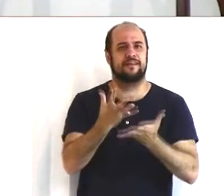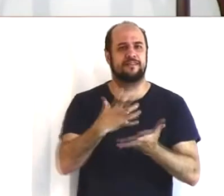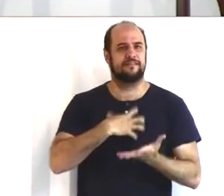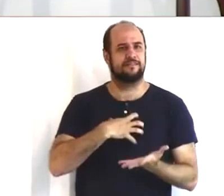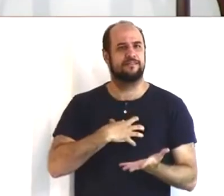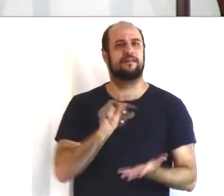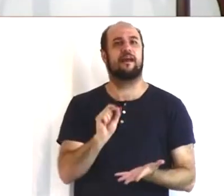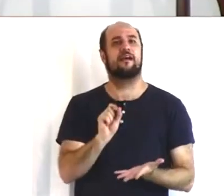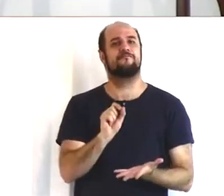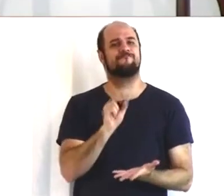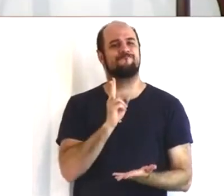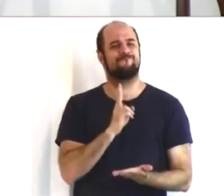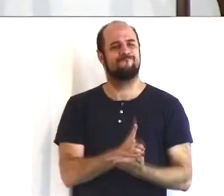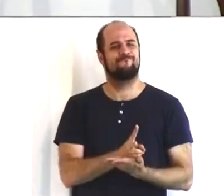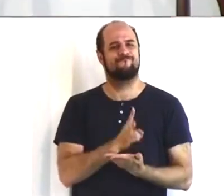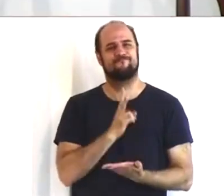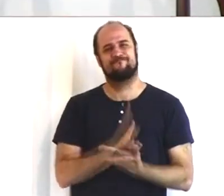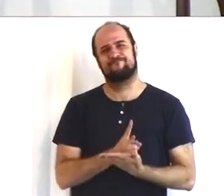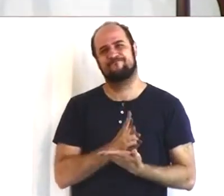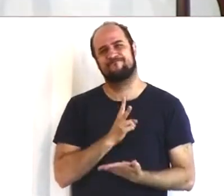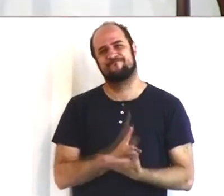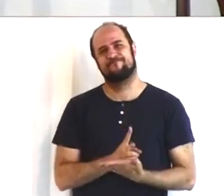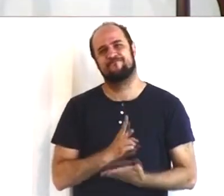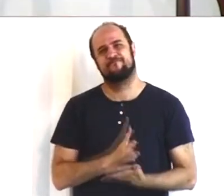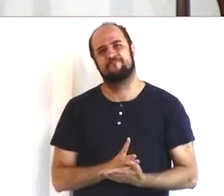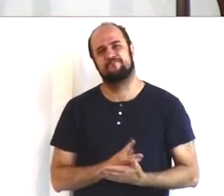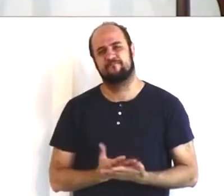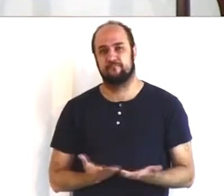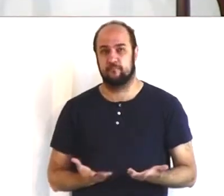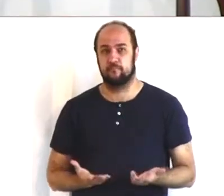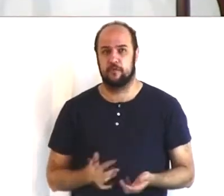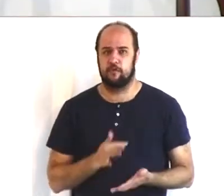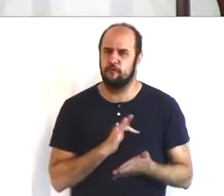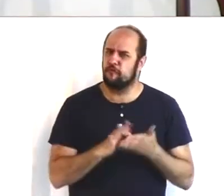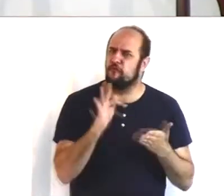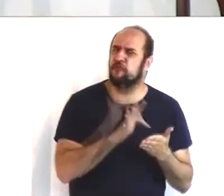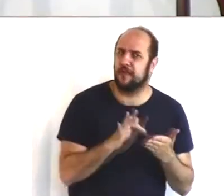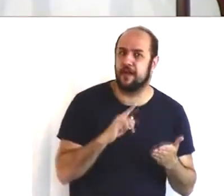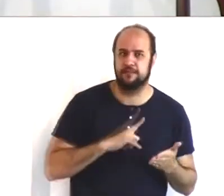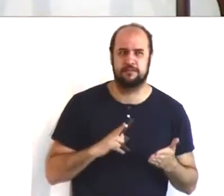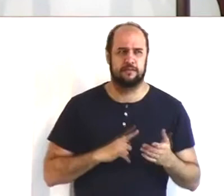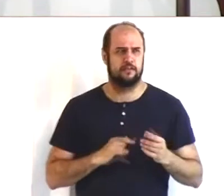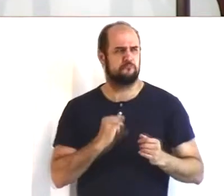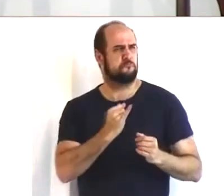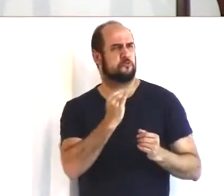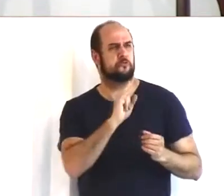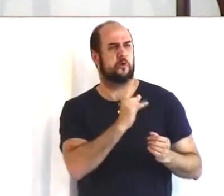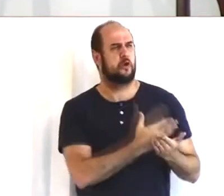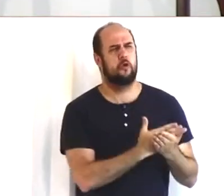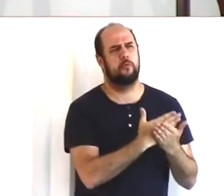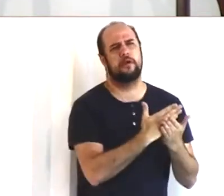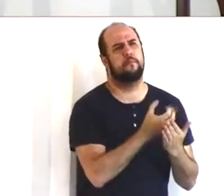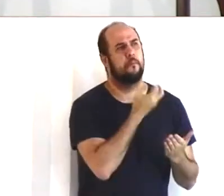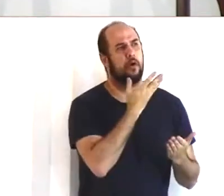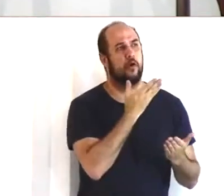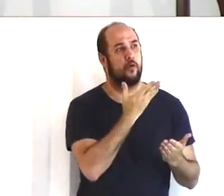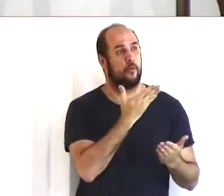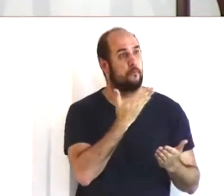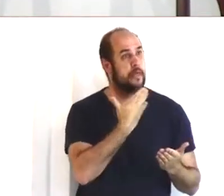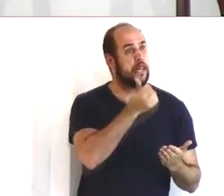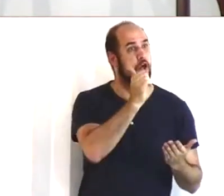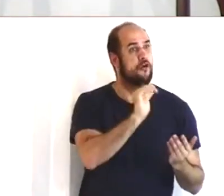Constância. Bom, nós temos muitas frases. O importante não é começar bem, o importante é terminar